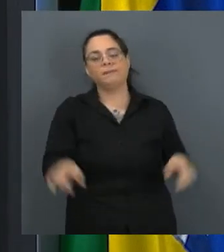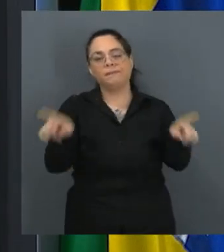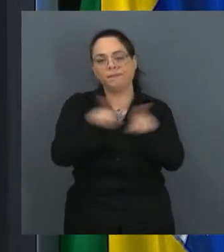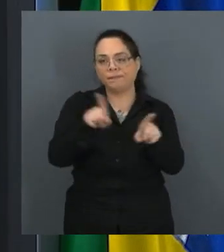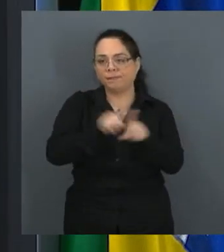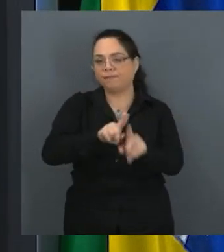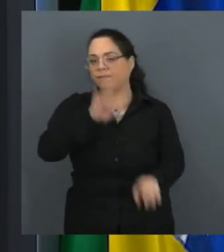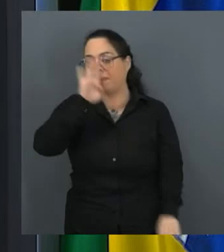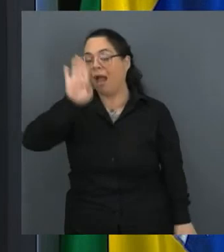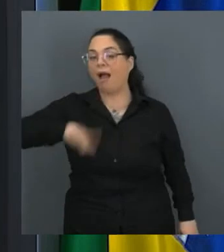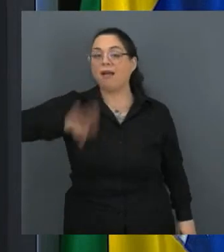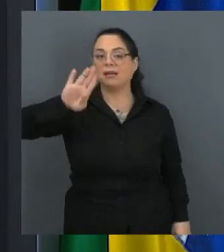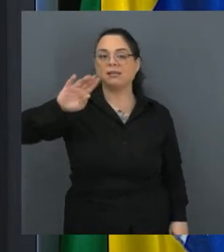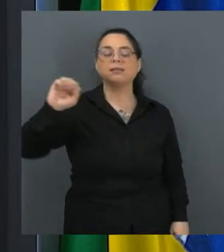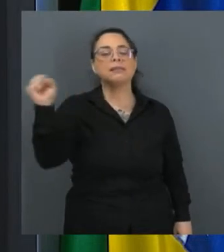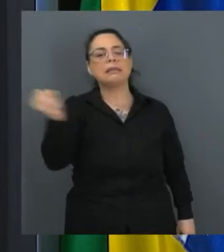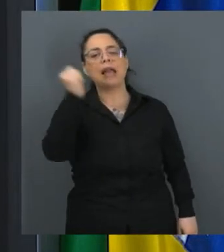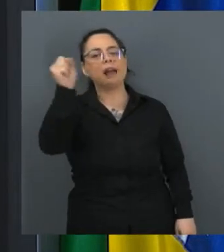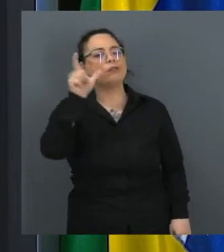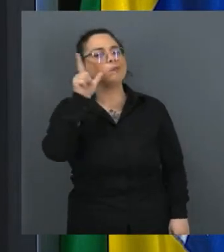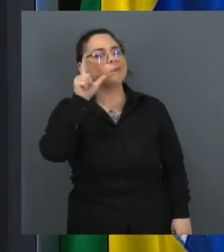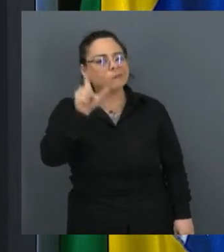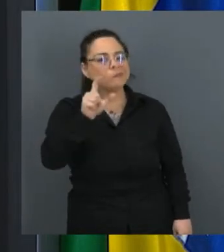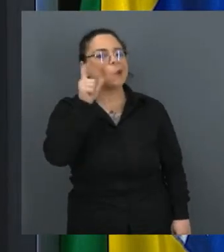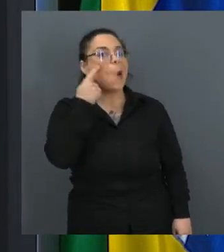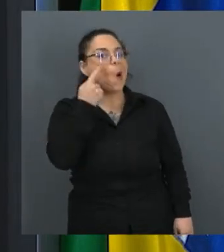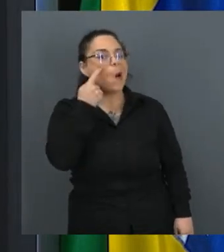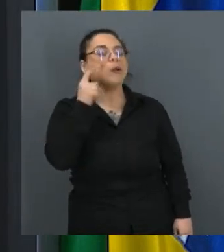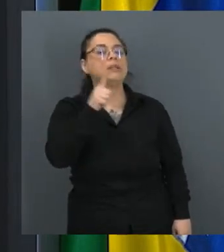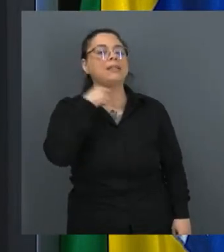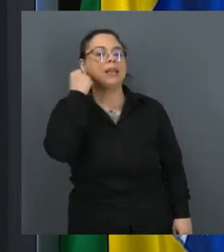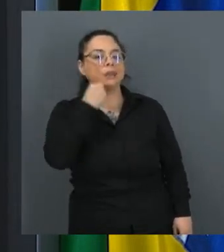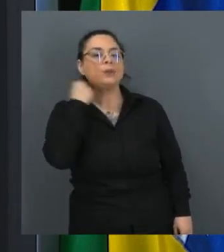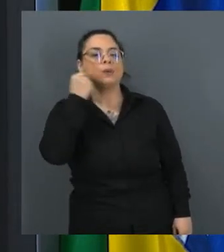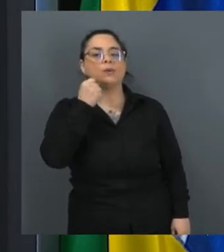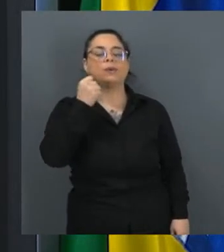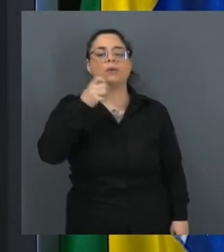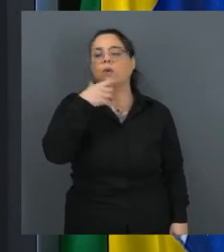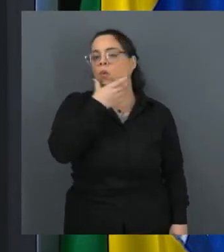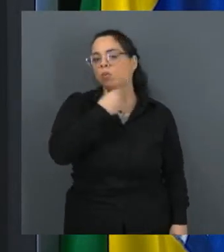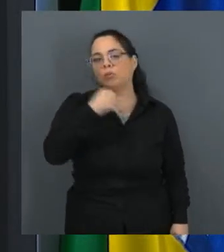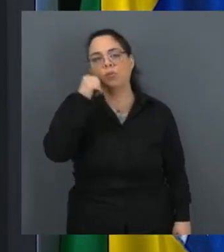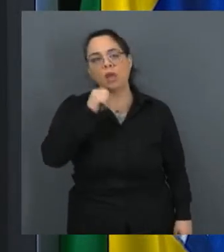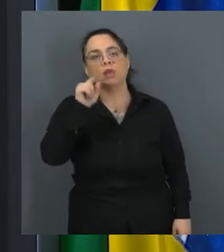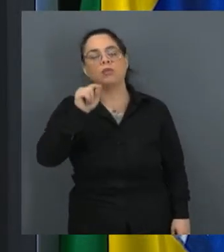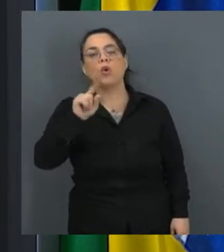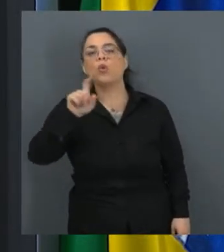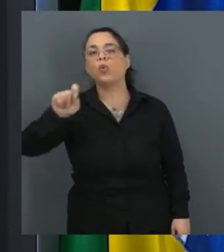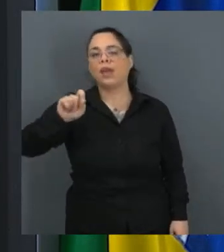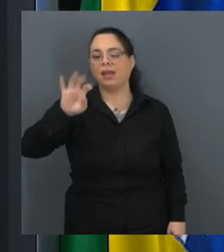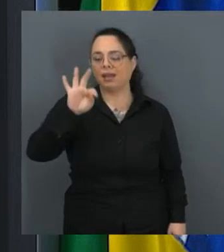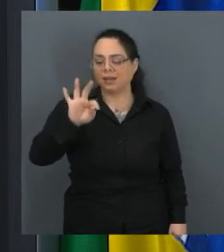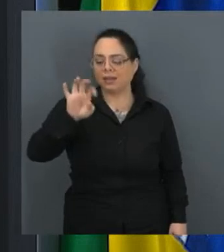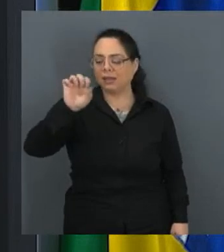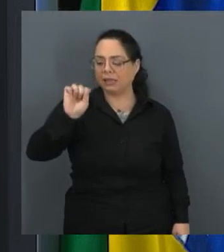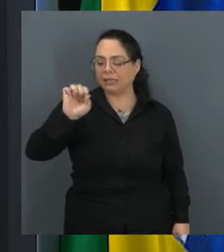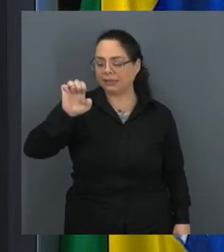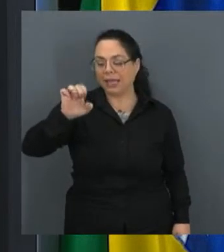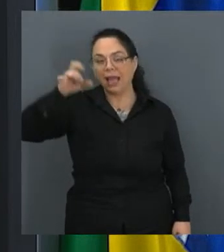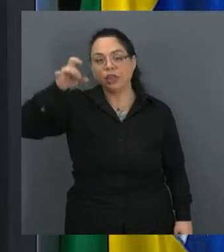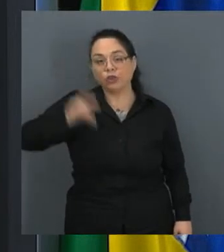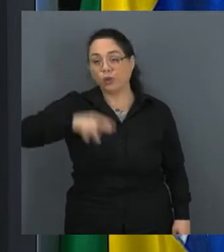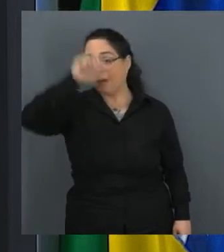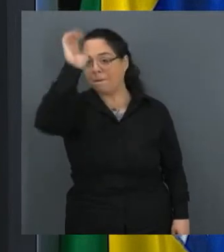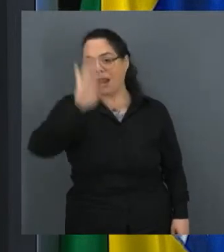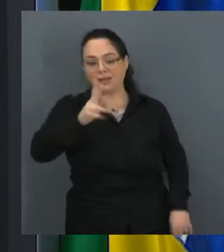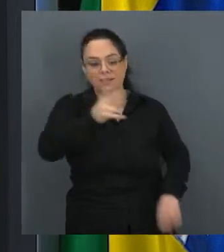e senhores senadores, foi o comportamento do TSE, que não existe em país nenhum. TSE, só no